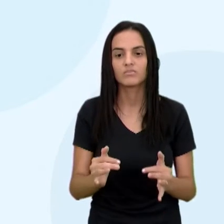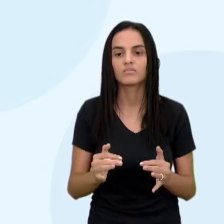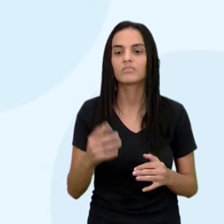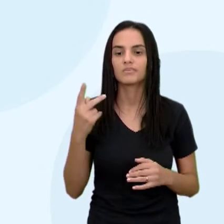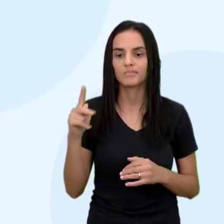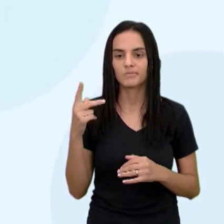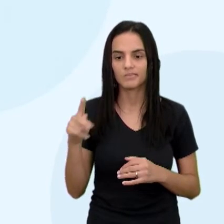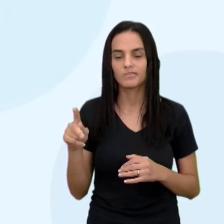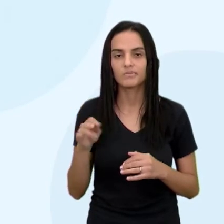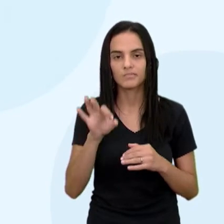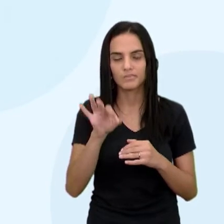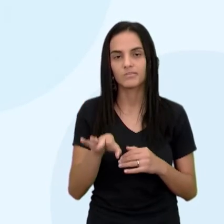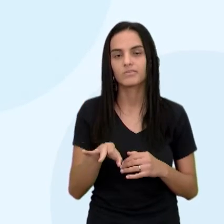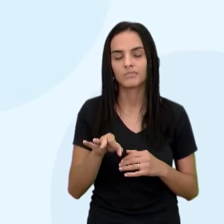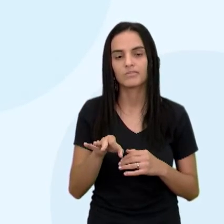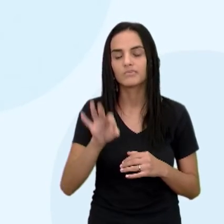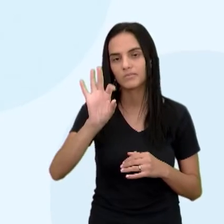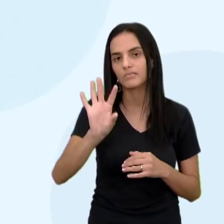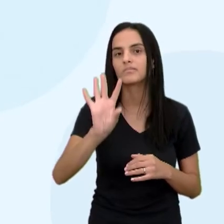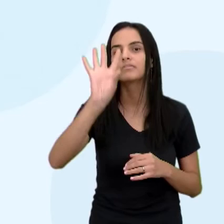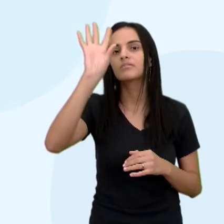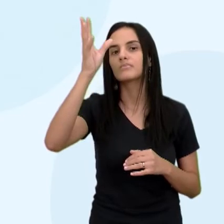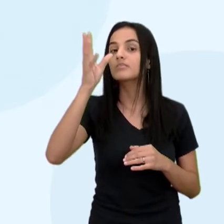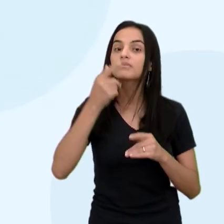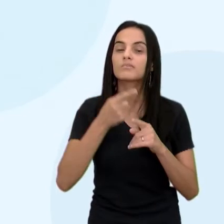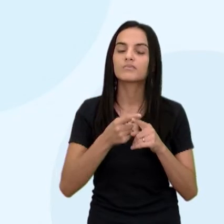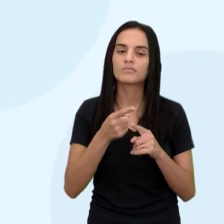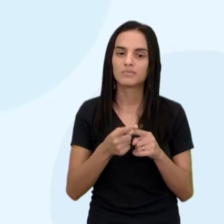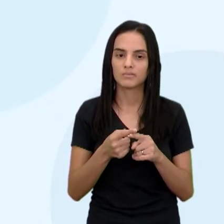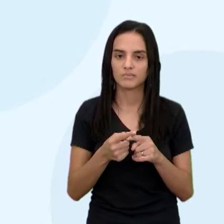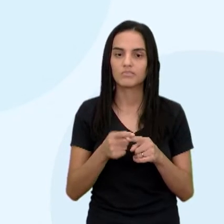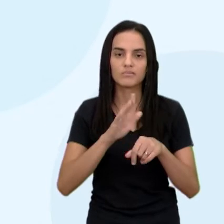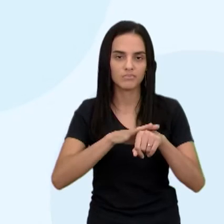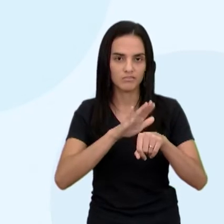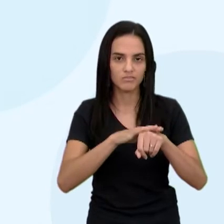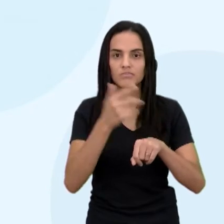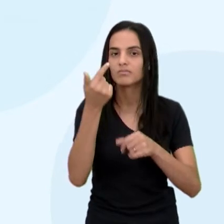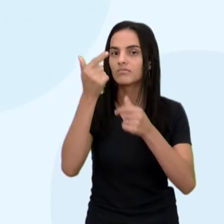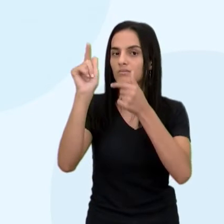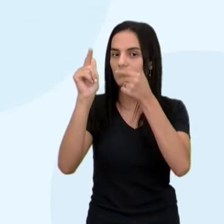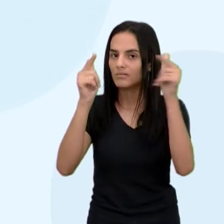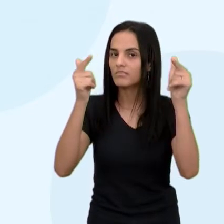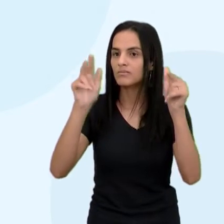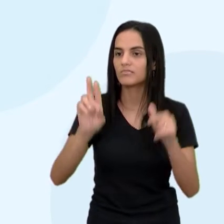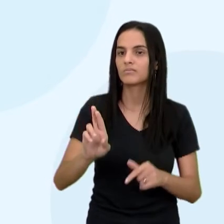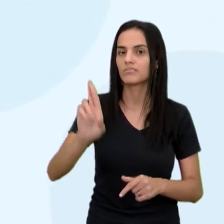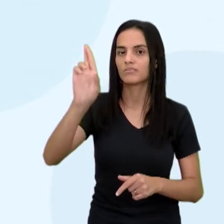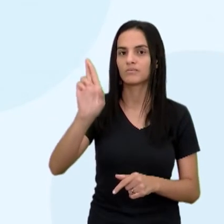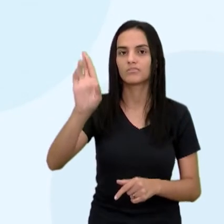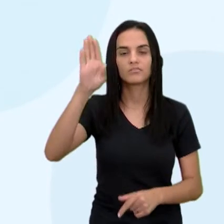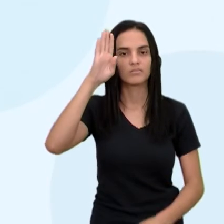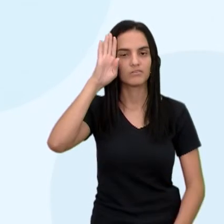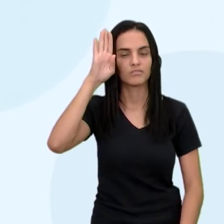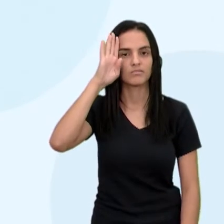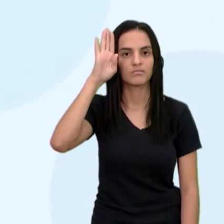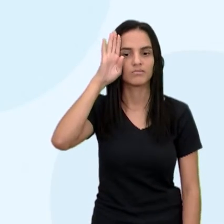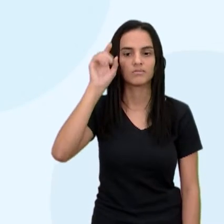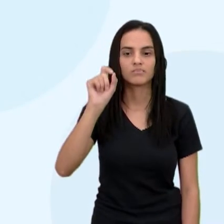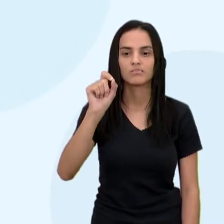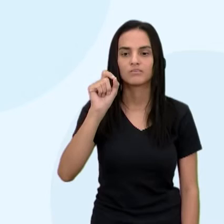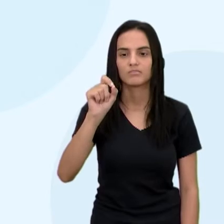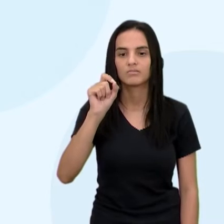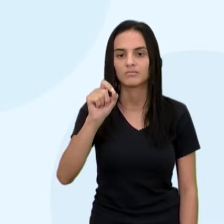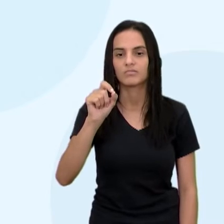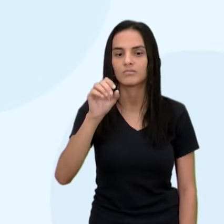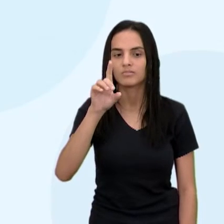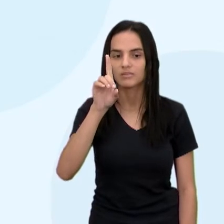independência definitiva acontece nas mãos de outro grande militar, de outro grande líder, o